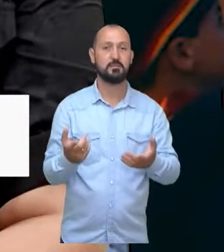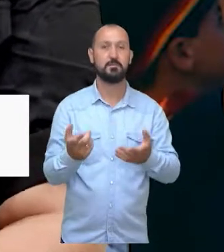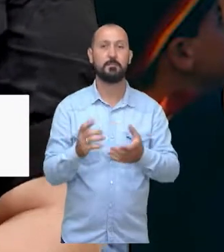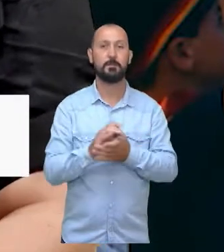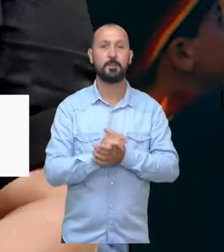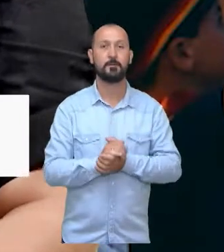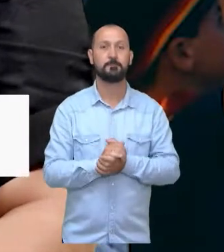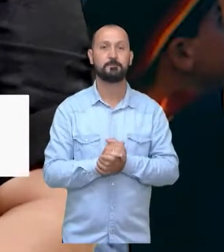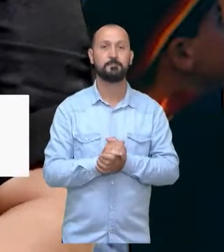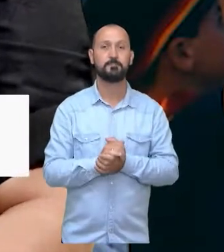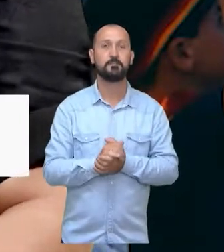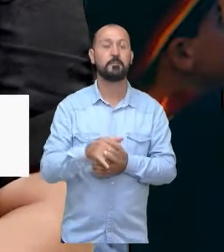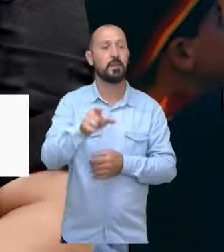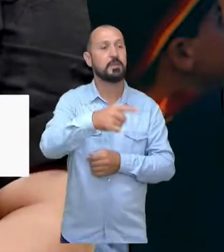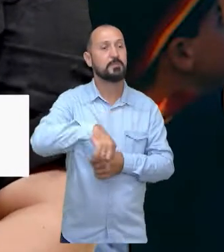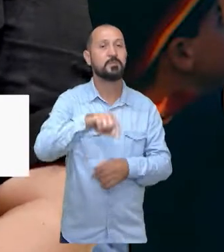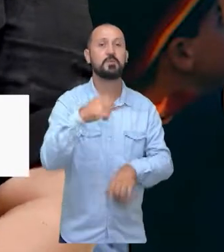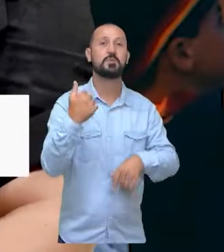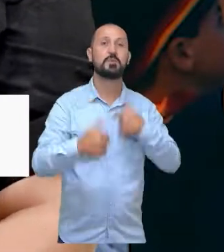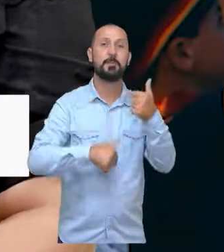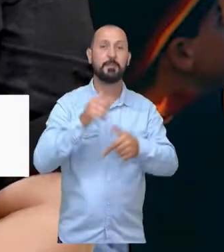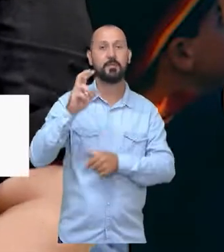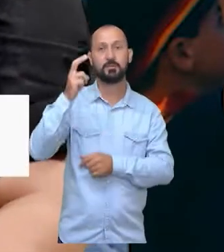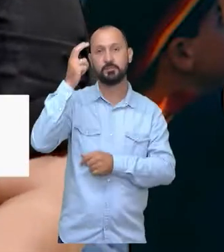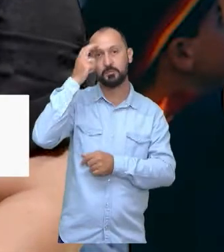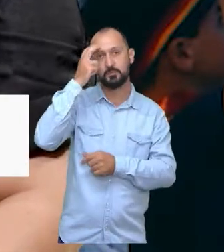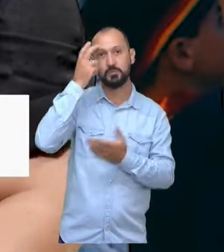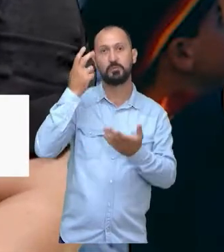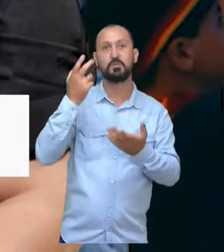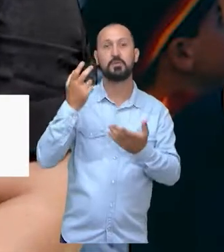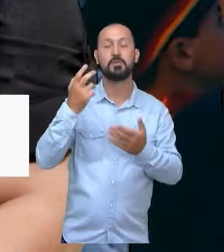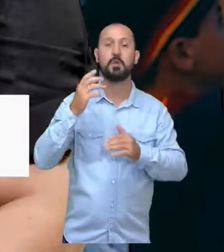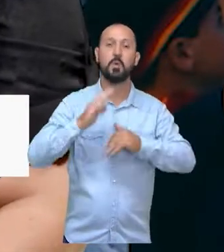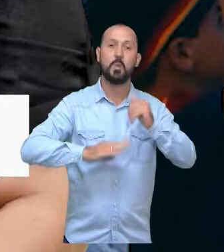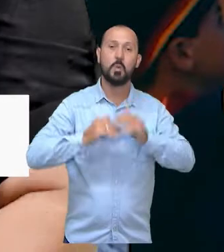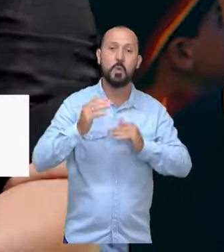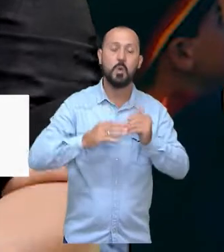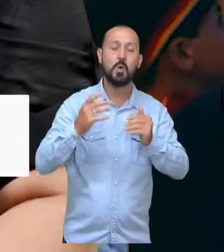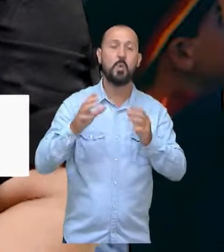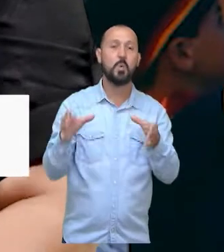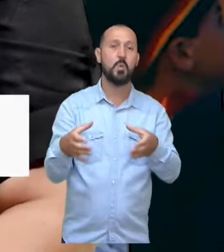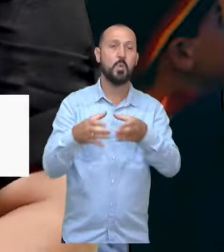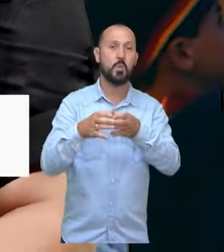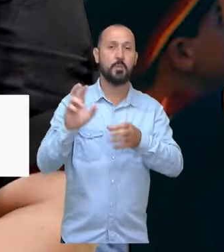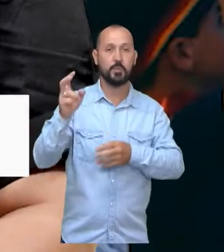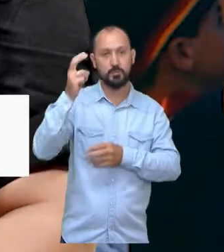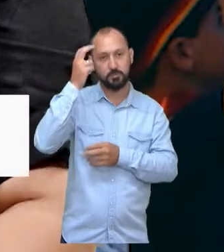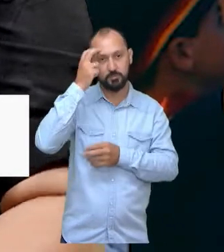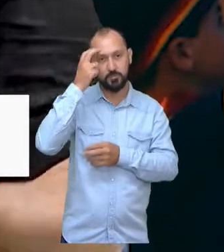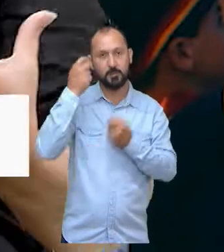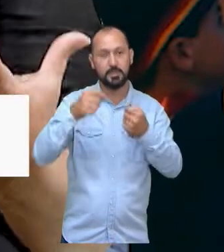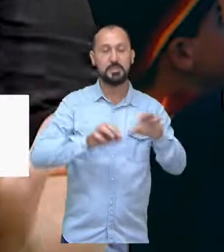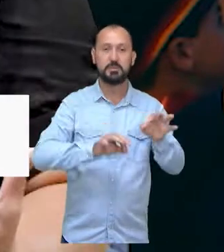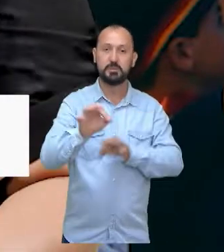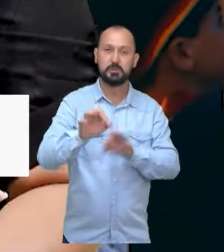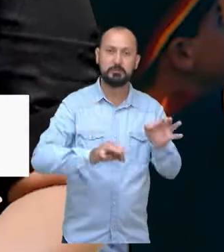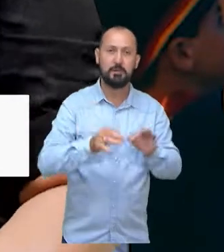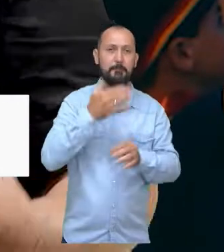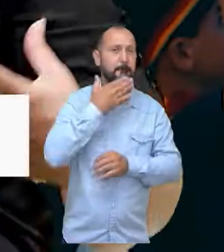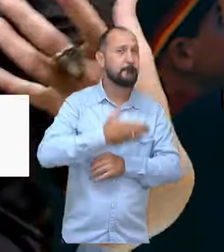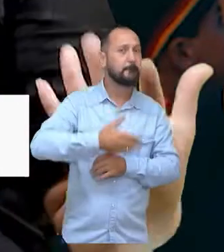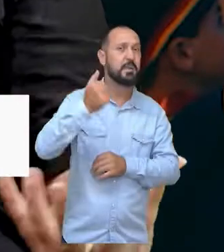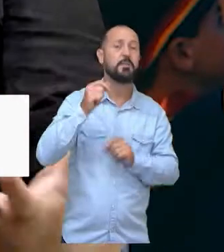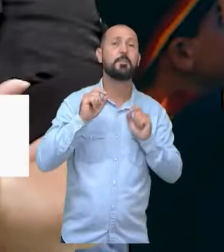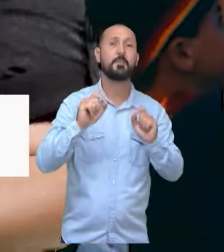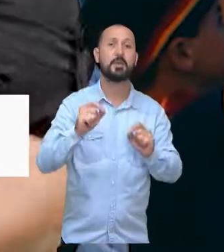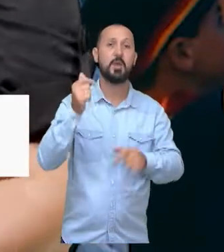das pessoas que trabalham com cultura, né, tanto os artistas quanto os produtores culturais, precisam se organizar um pouquinho mais para que